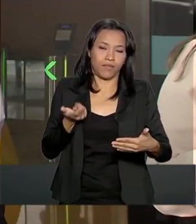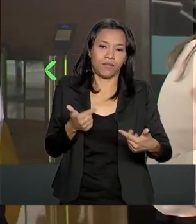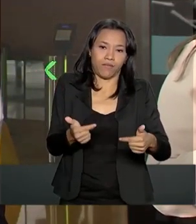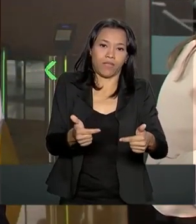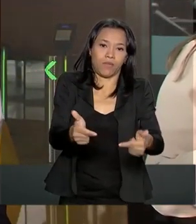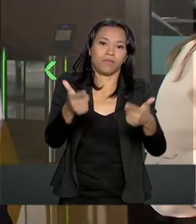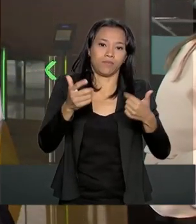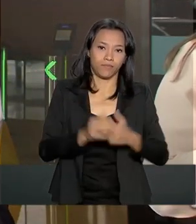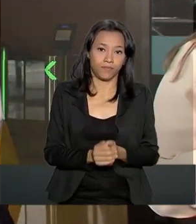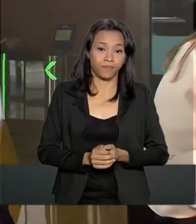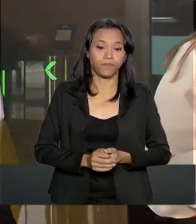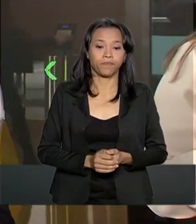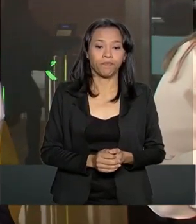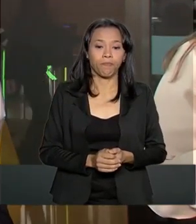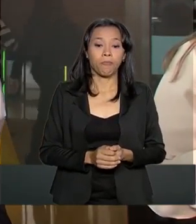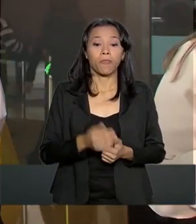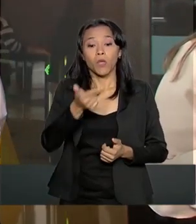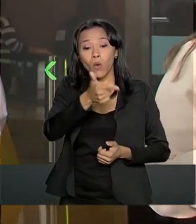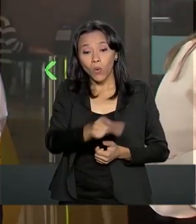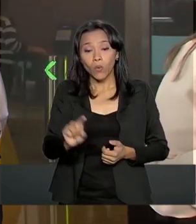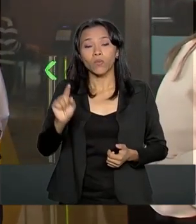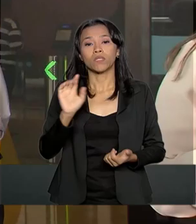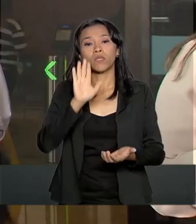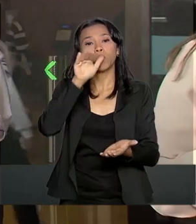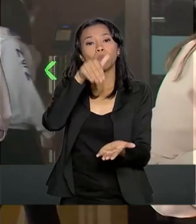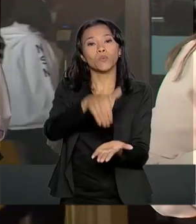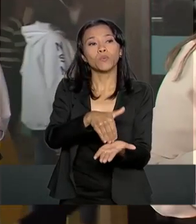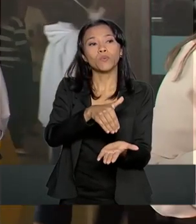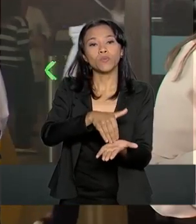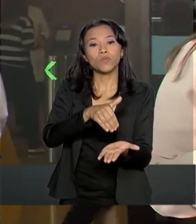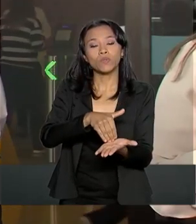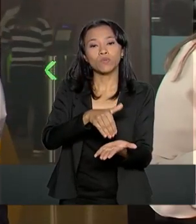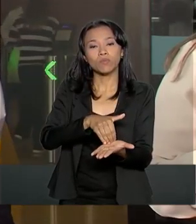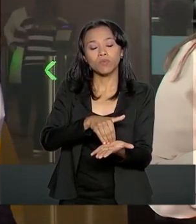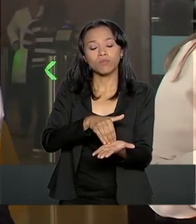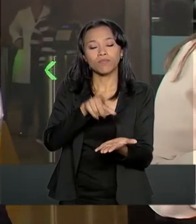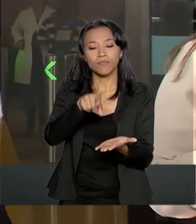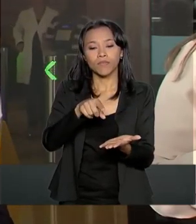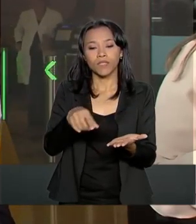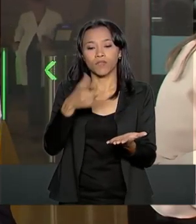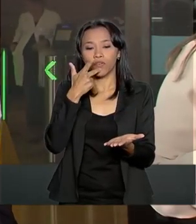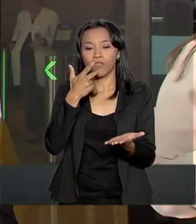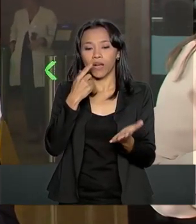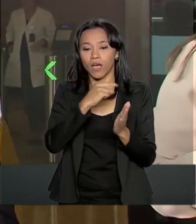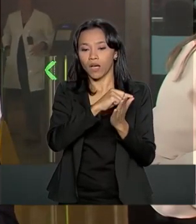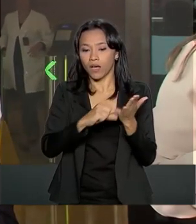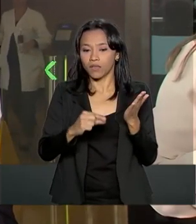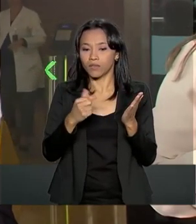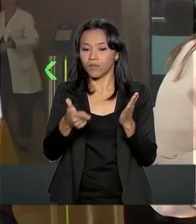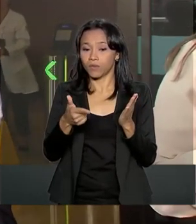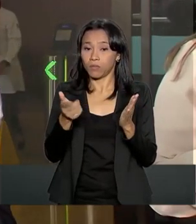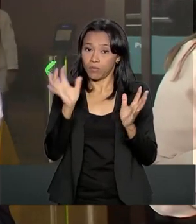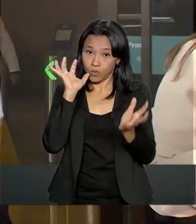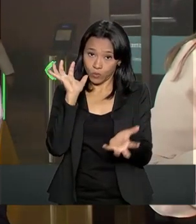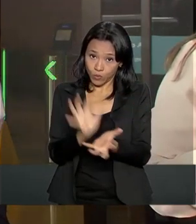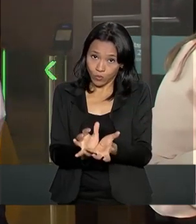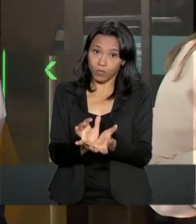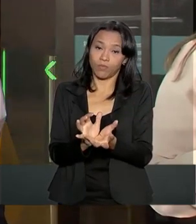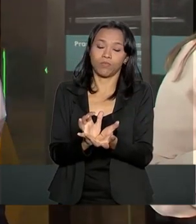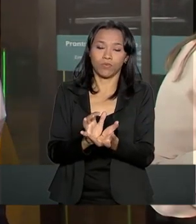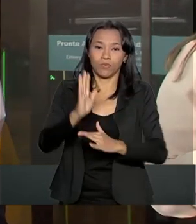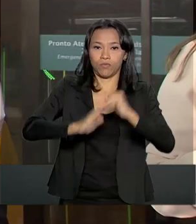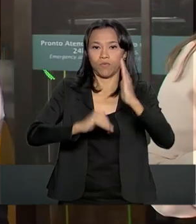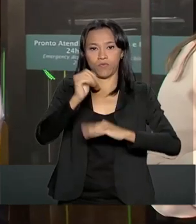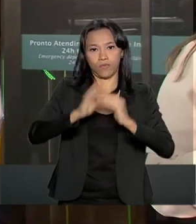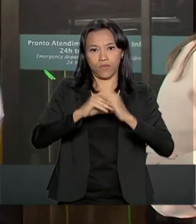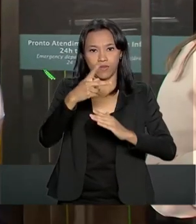da cirurgia. Vale destacar o último parágrafo do boletim que foi divulgado agora há pouco pela equipe aqui do